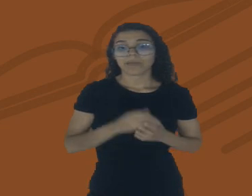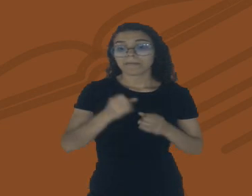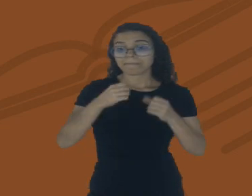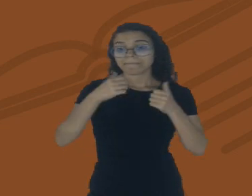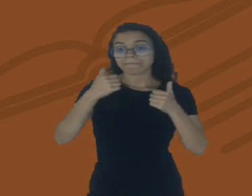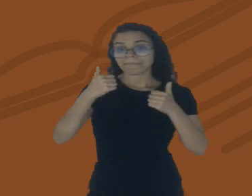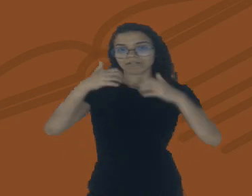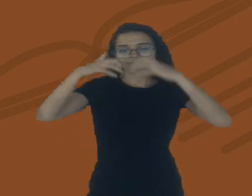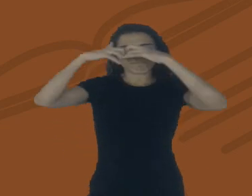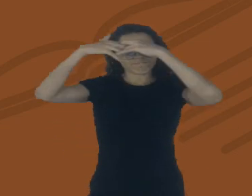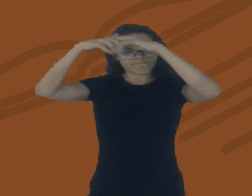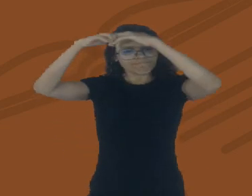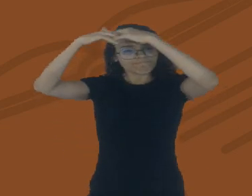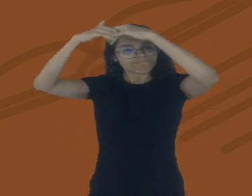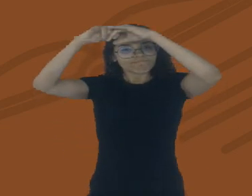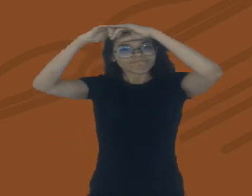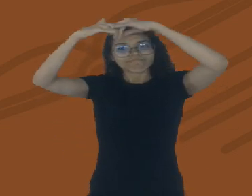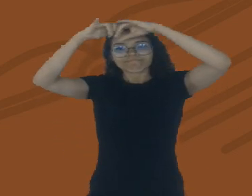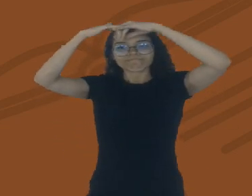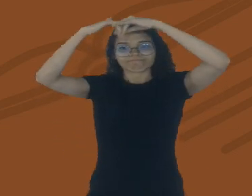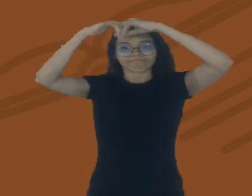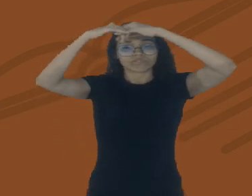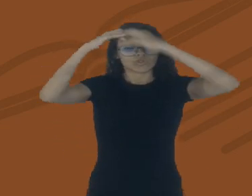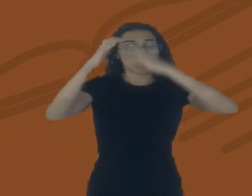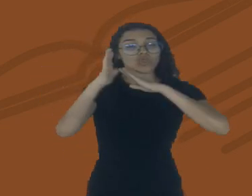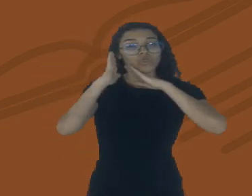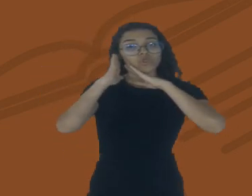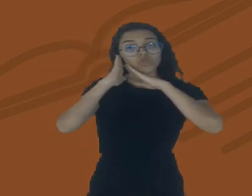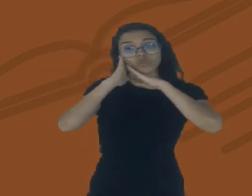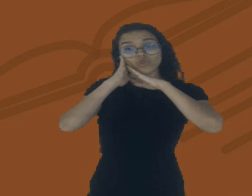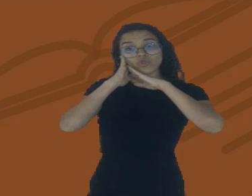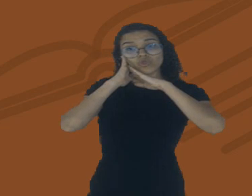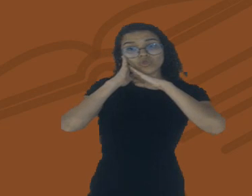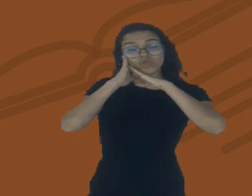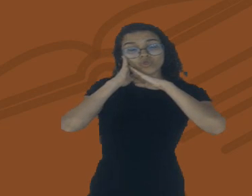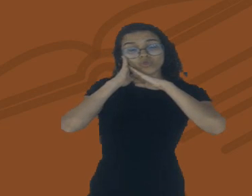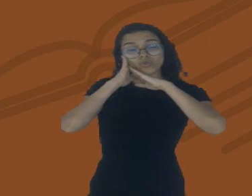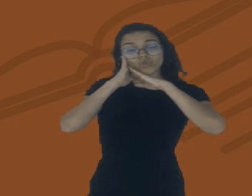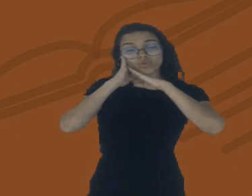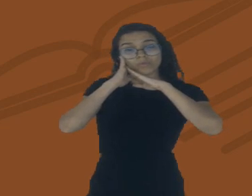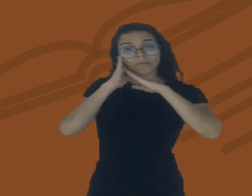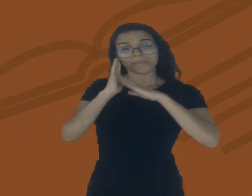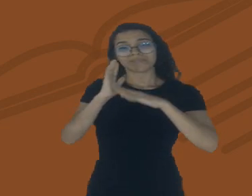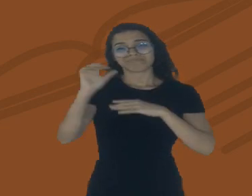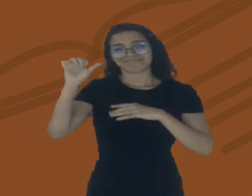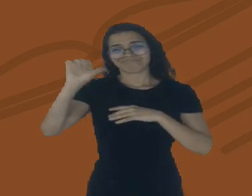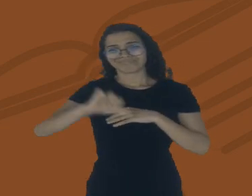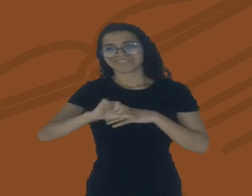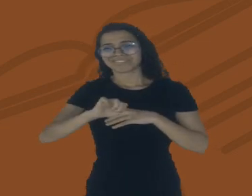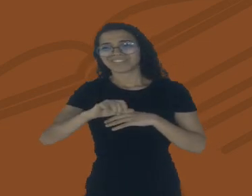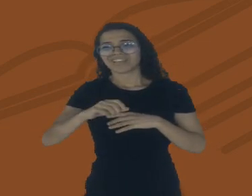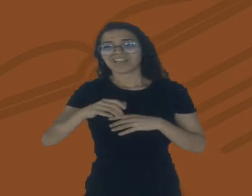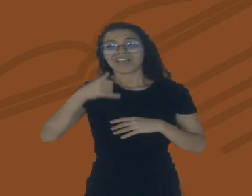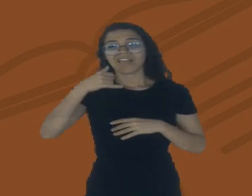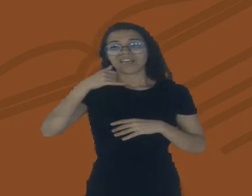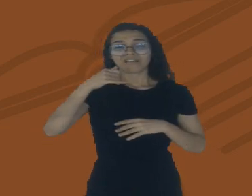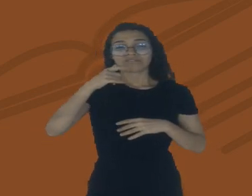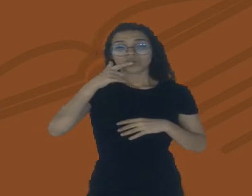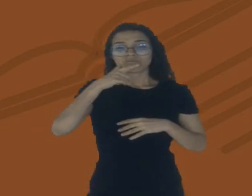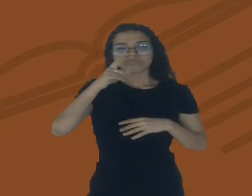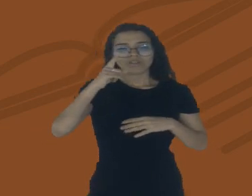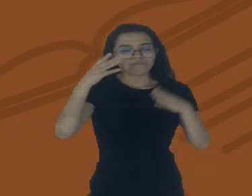Melhora o raciocínio. Conseguir dormir melhora o raciocínio, porque dormir mal afeta a cognição,